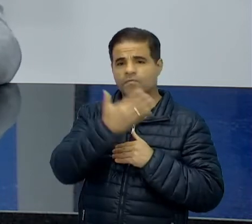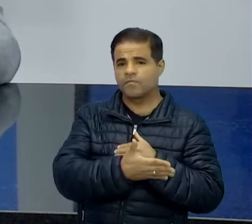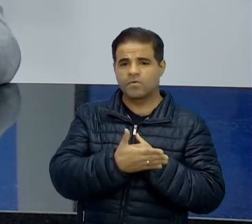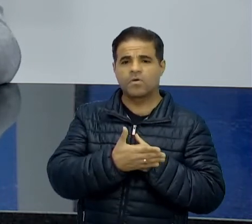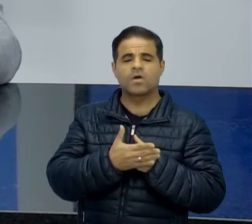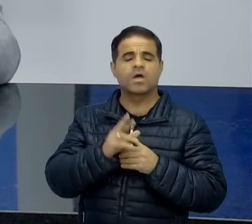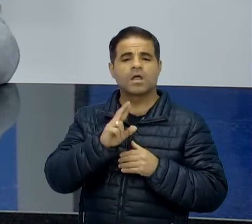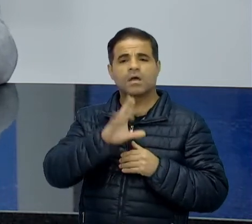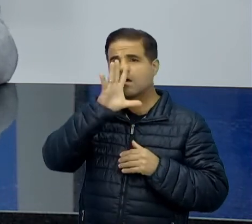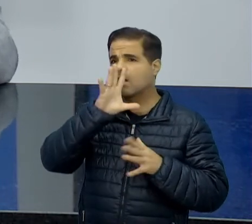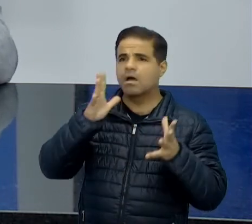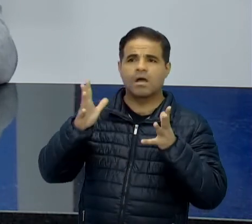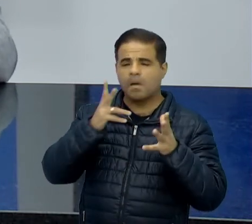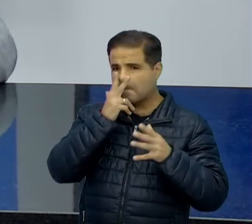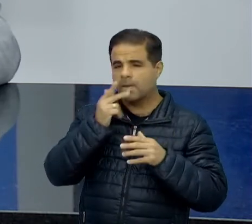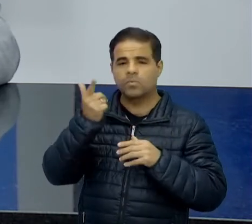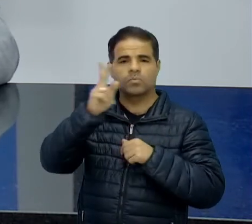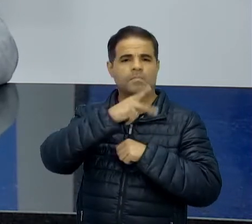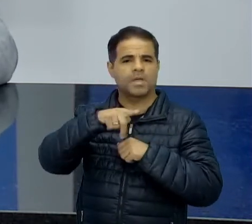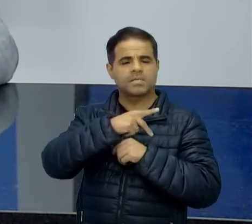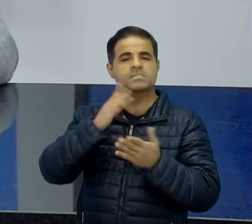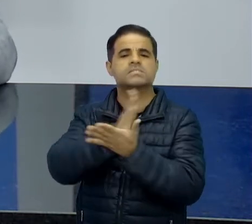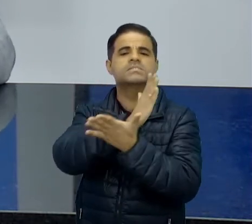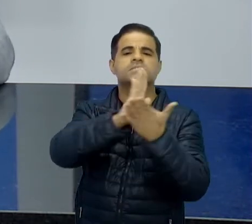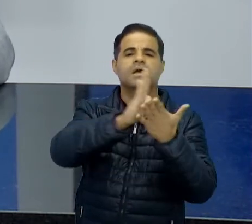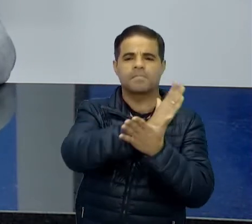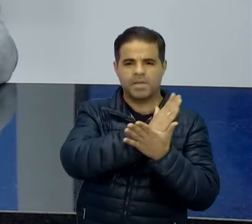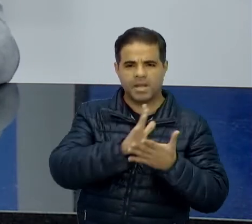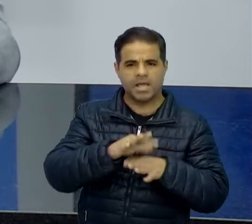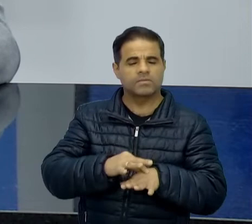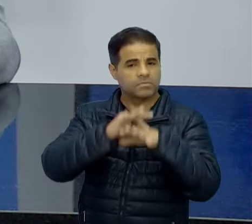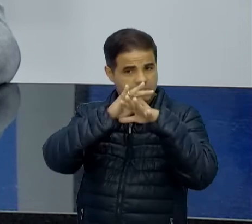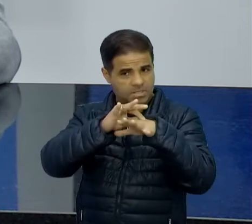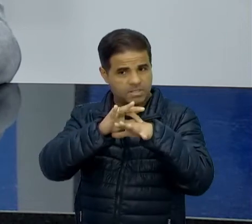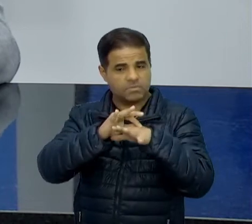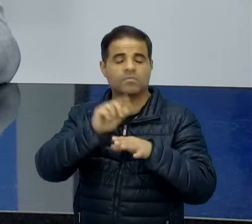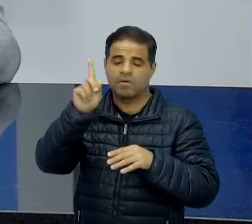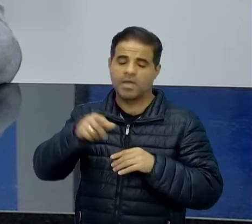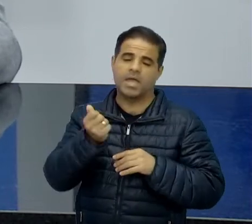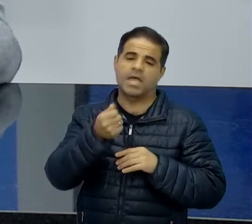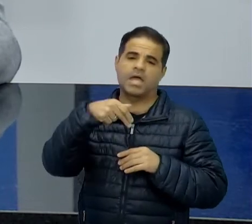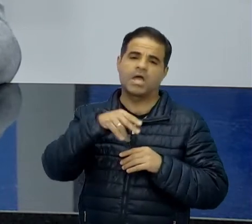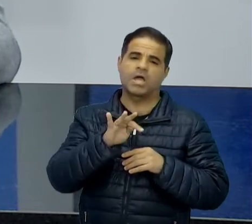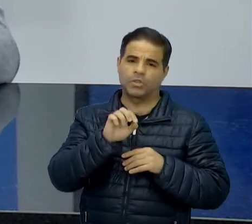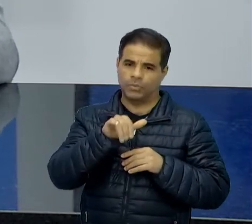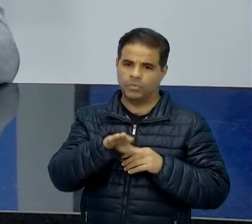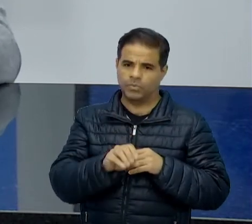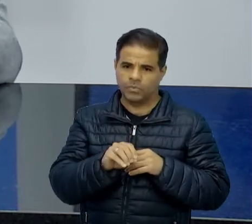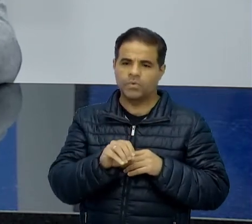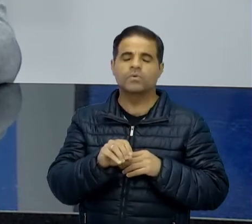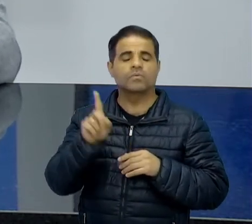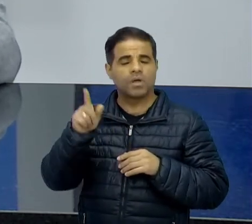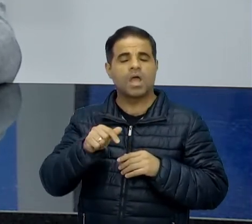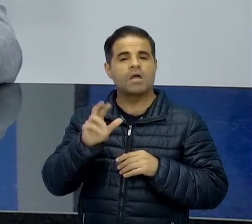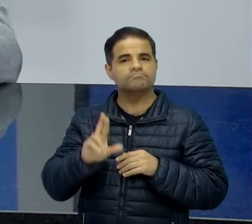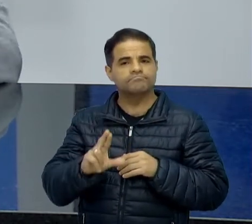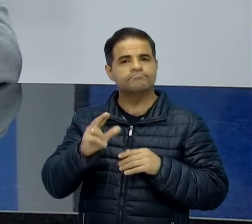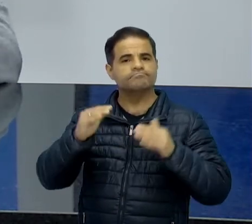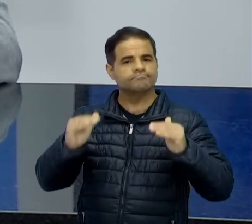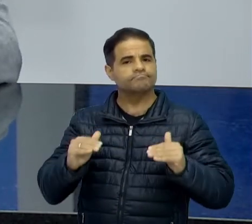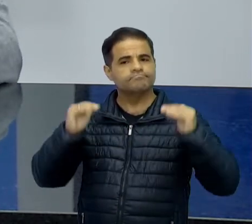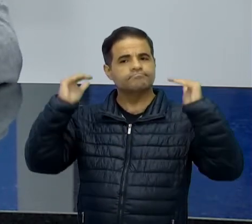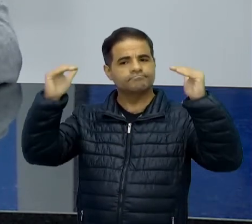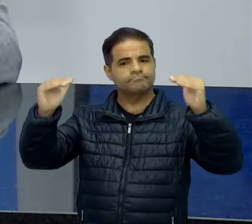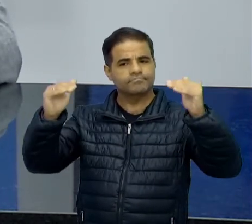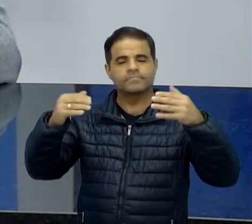República do Brasil, era como se fosse um país separado, tá? E o líder era o Antônio Conselheiro, tá? Uma figura religiosa.